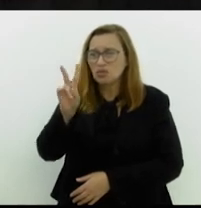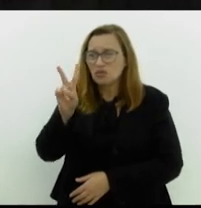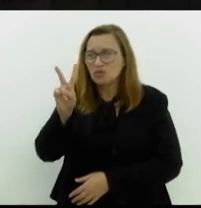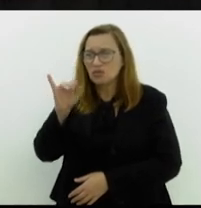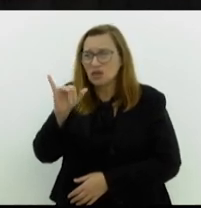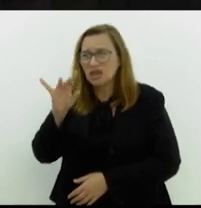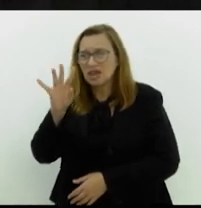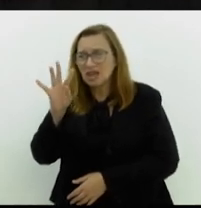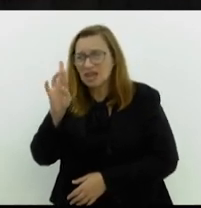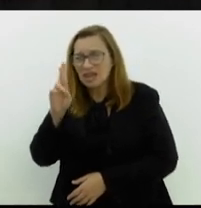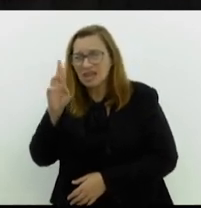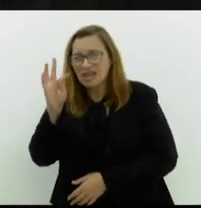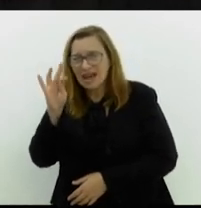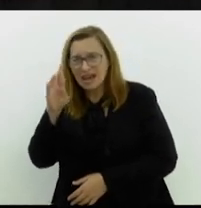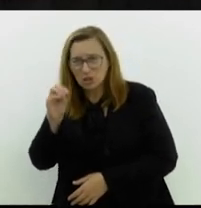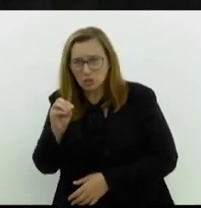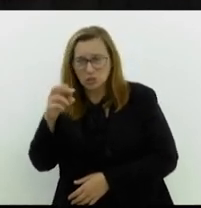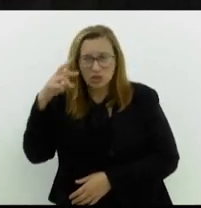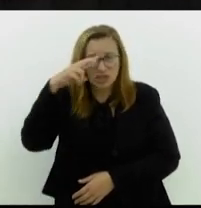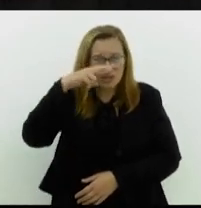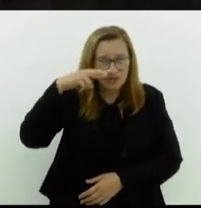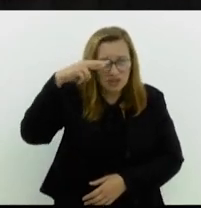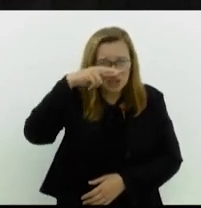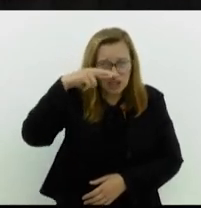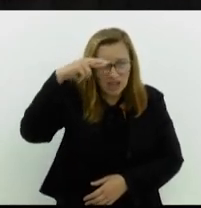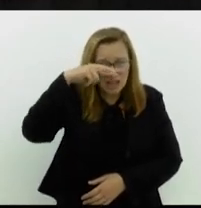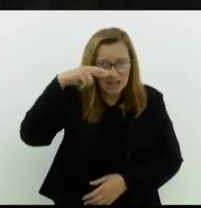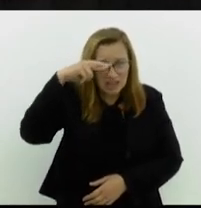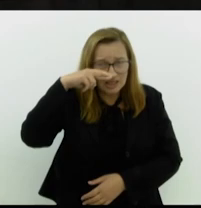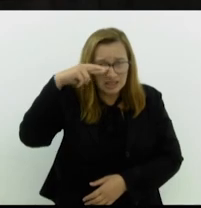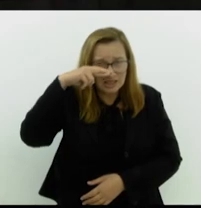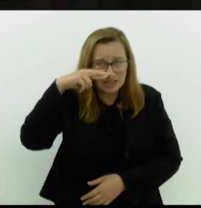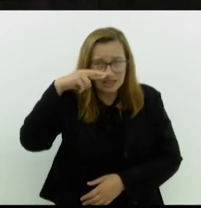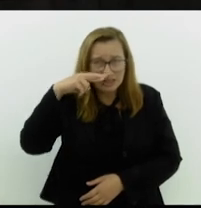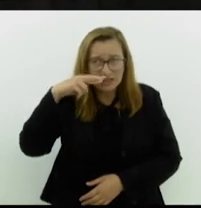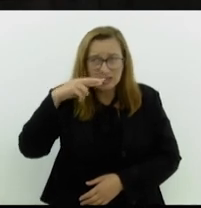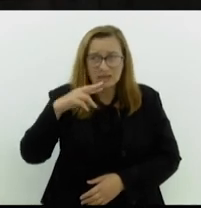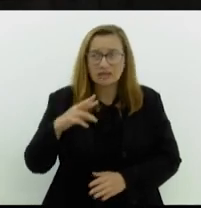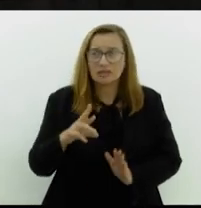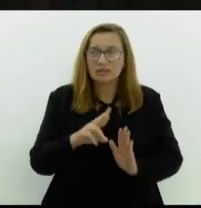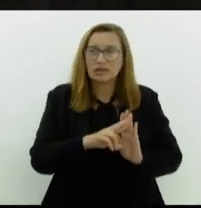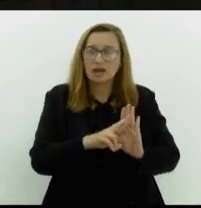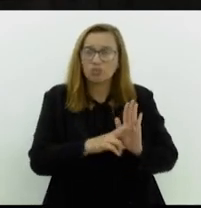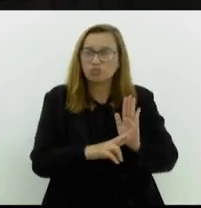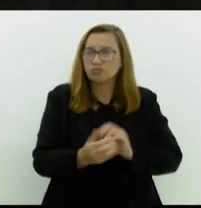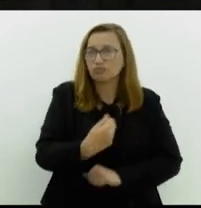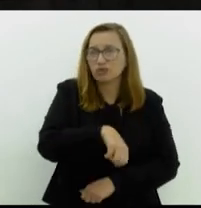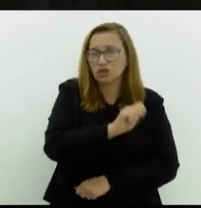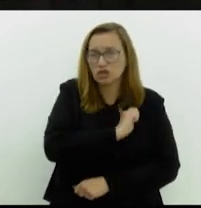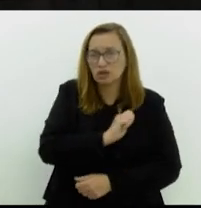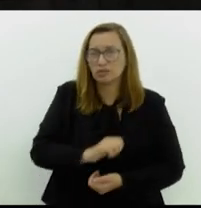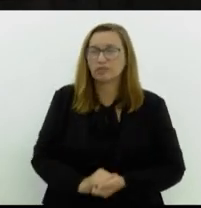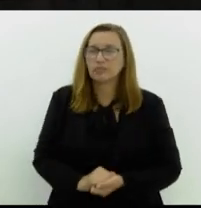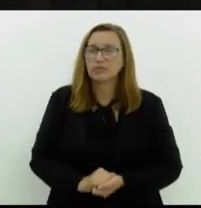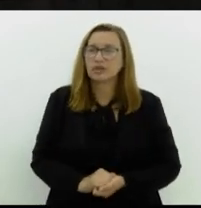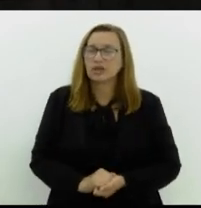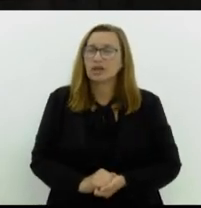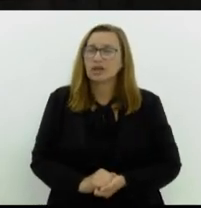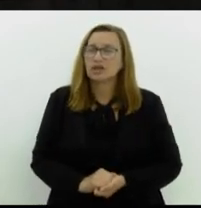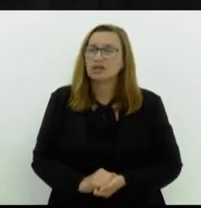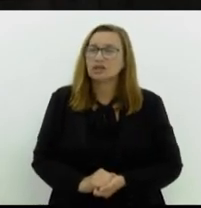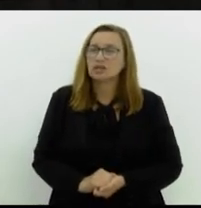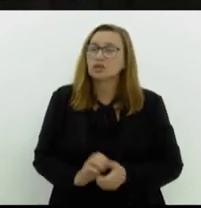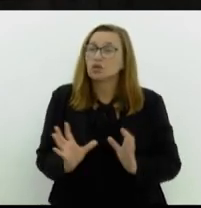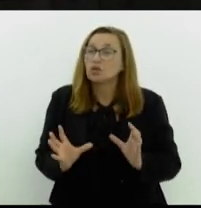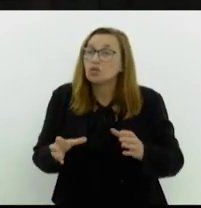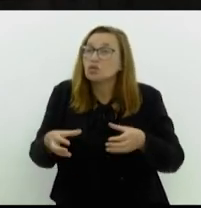que fiscaliza o regime de recuperação fiscal. Triunvirato